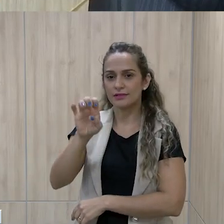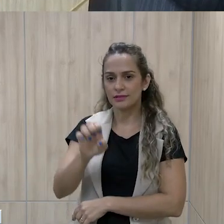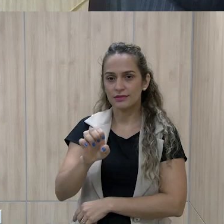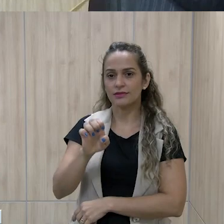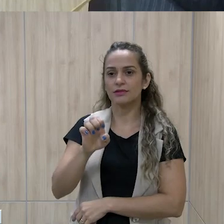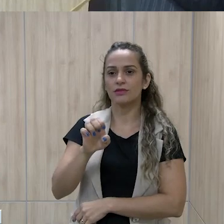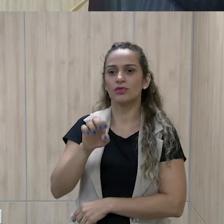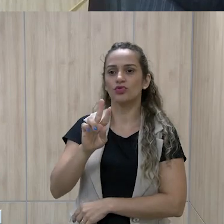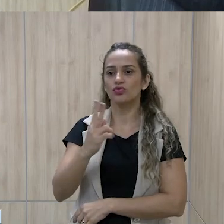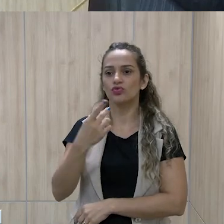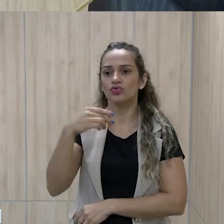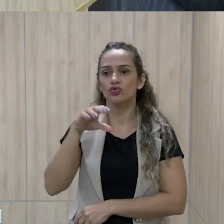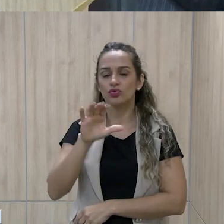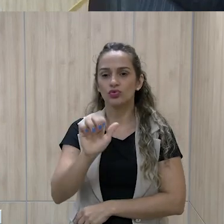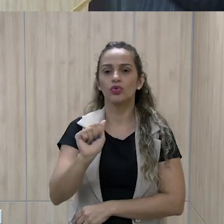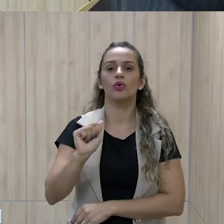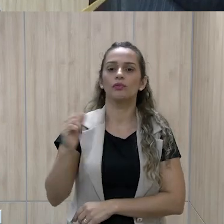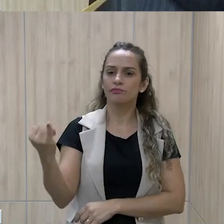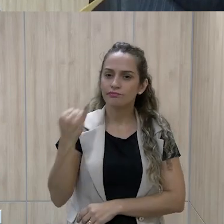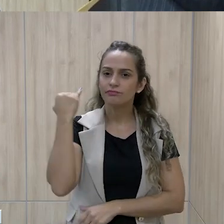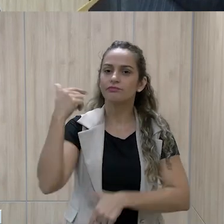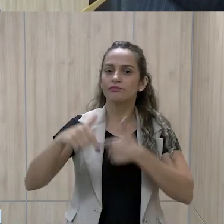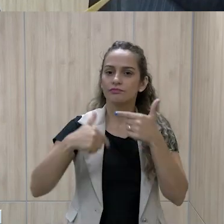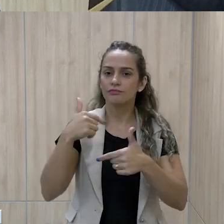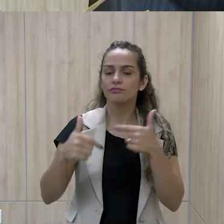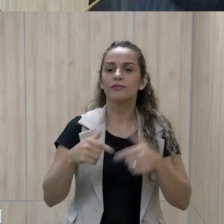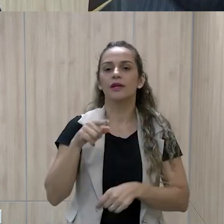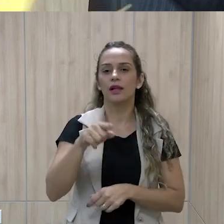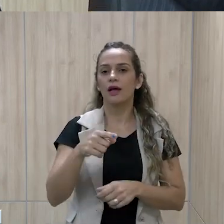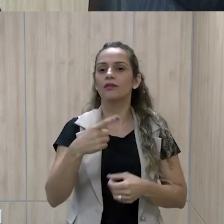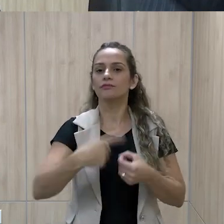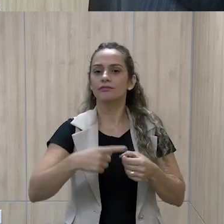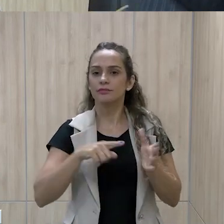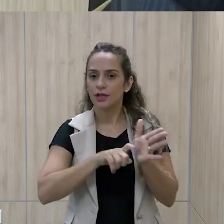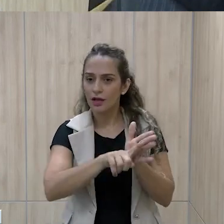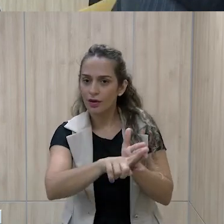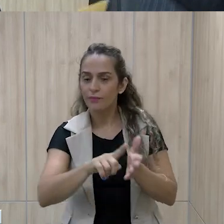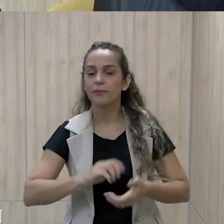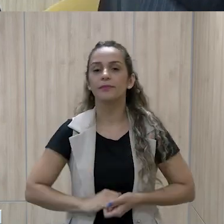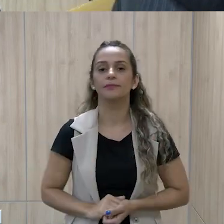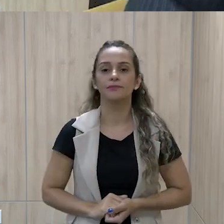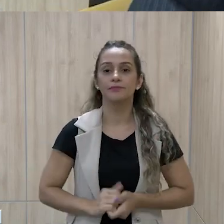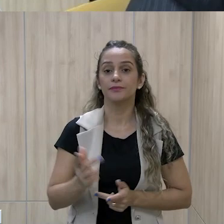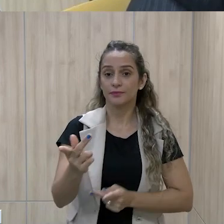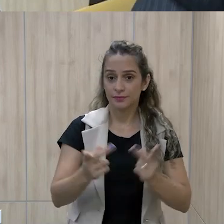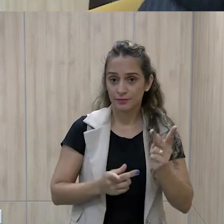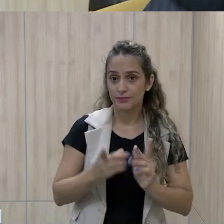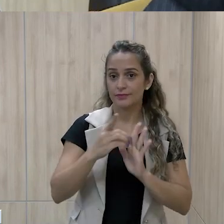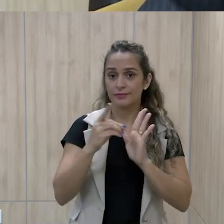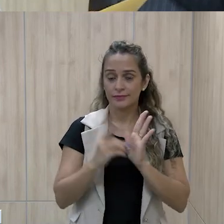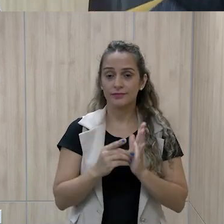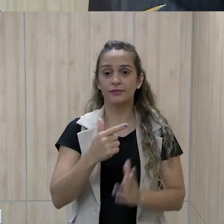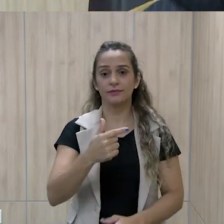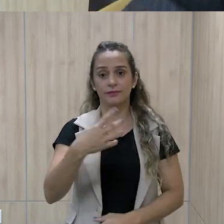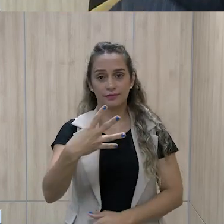Oliveira Torres Uchoa em reconhecimento dos relevantes de serviço prestados ao município de Cacoal projeto decreto legislativo